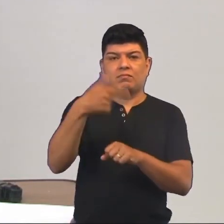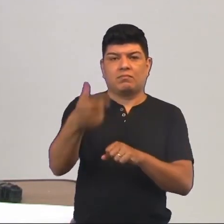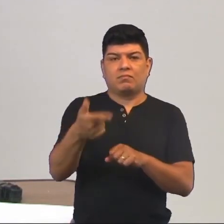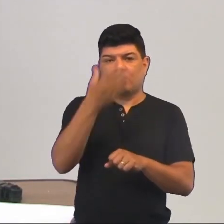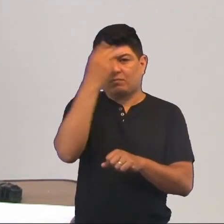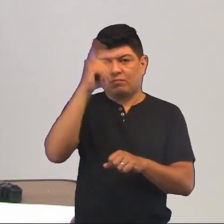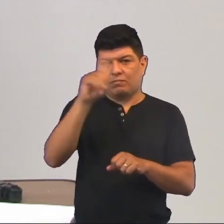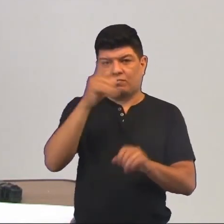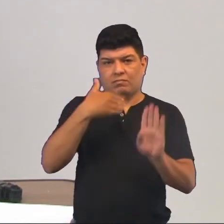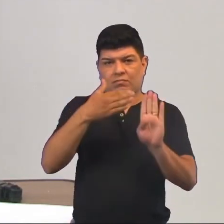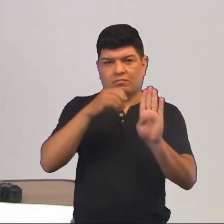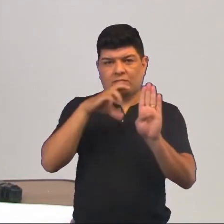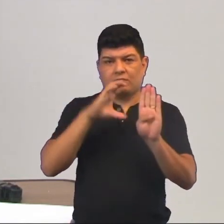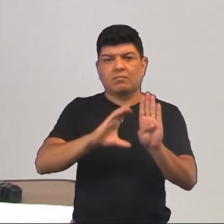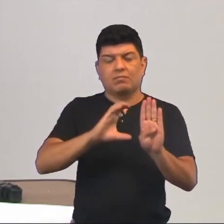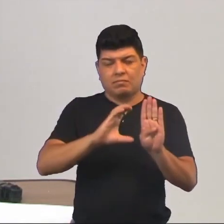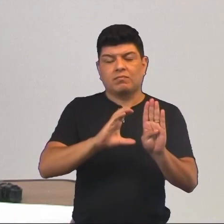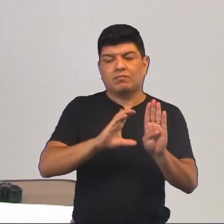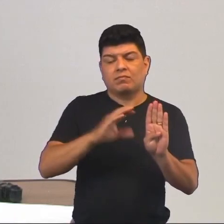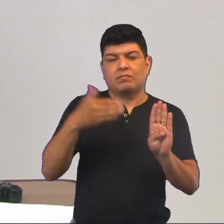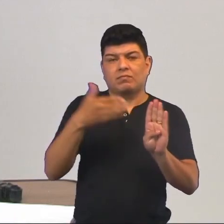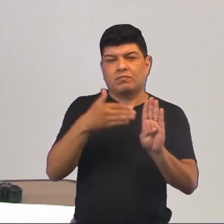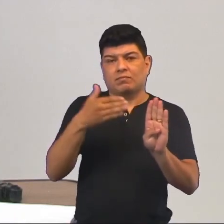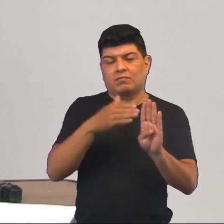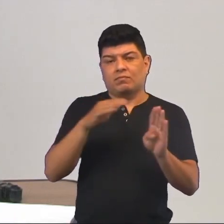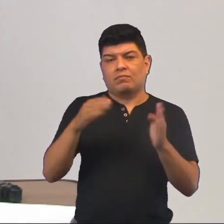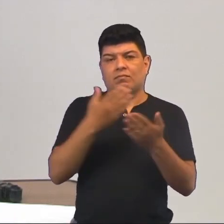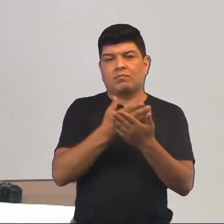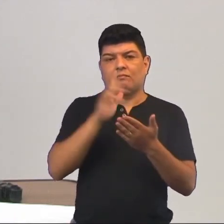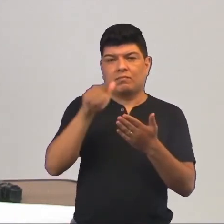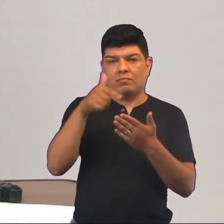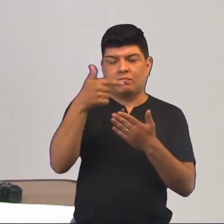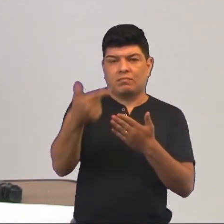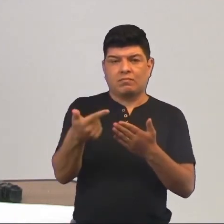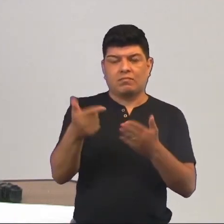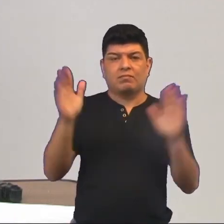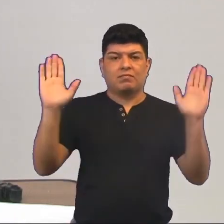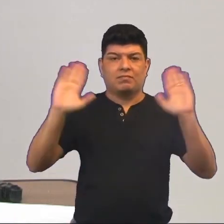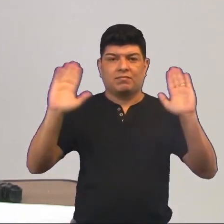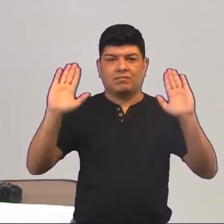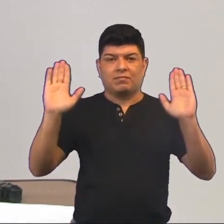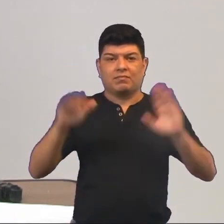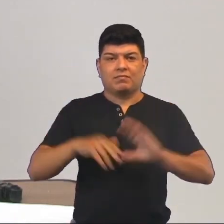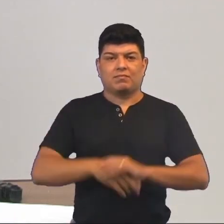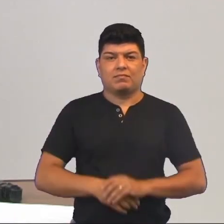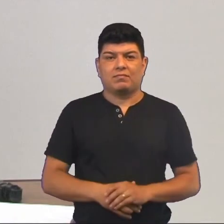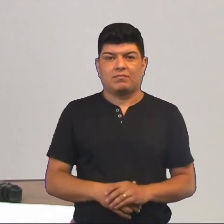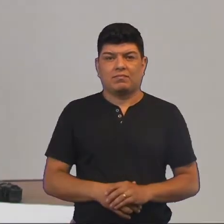próxima. Mas não esqueça de acessar a plataforma Eduque para você ter acesso a essa aula e muitas outras. Tchau, tchau.